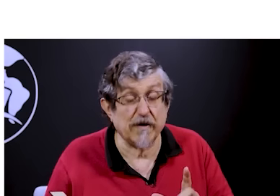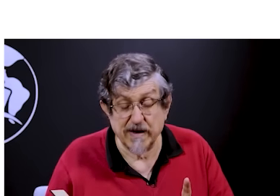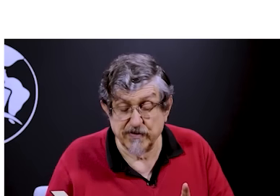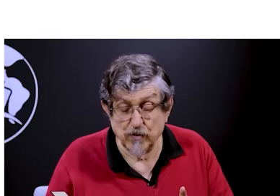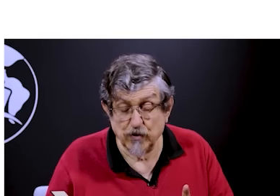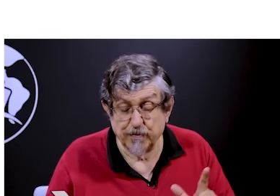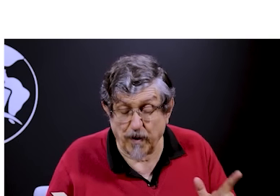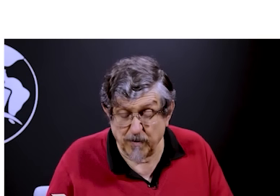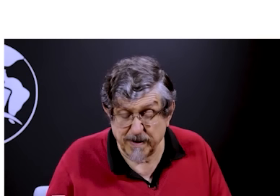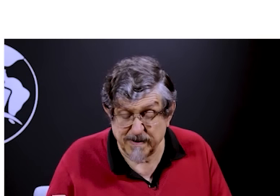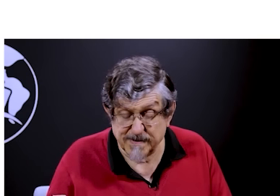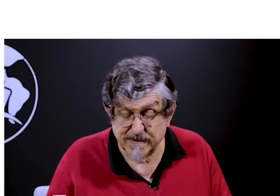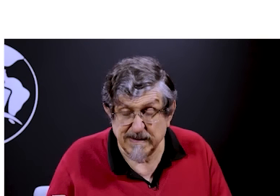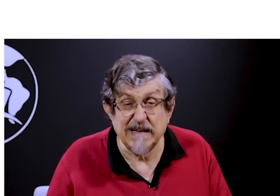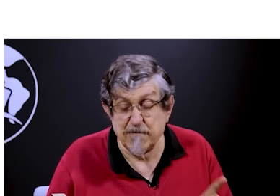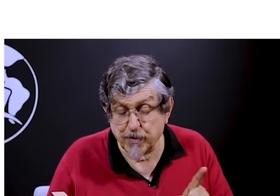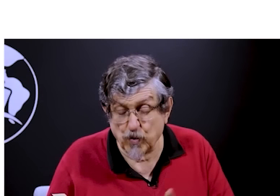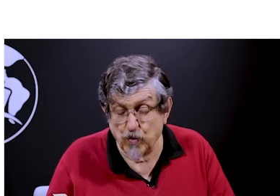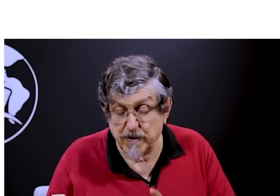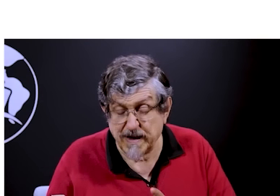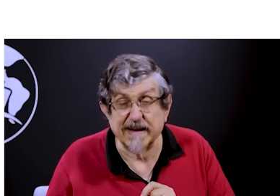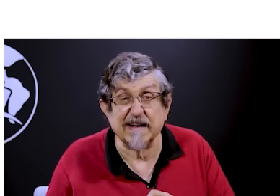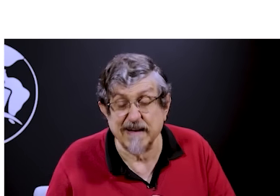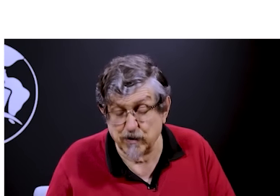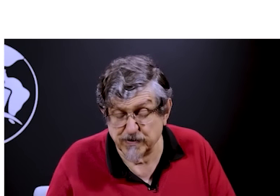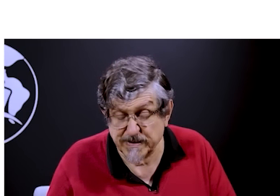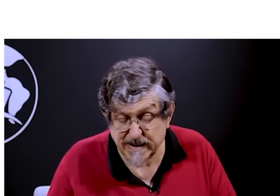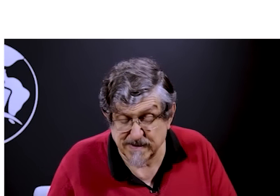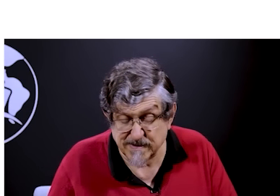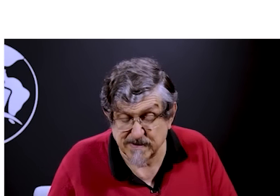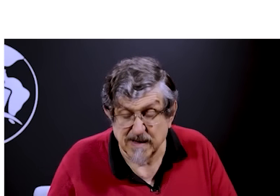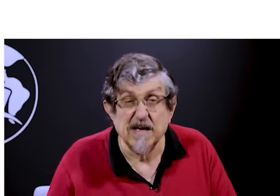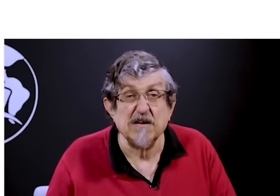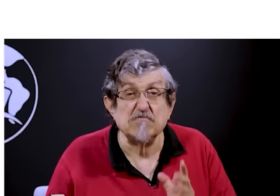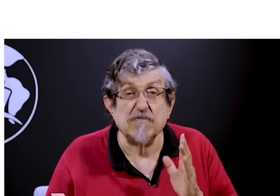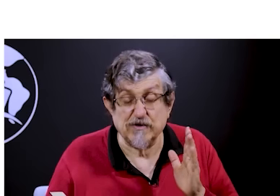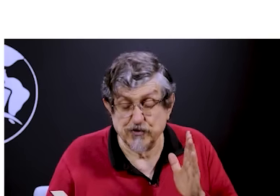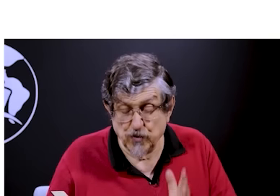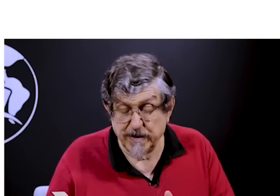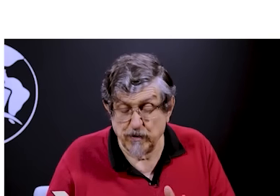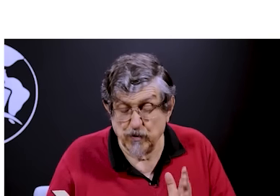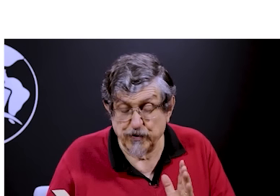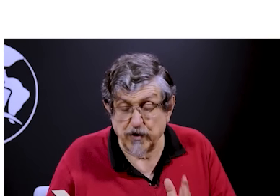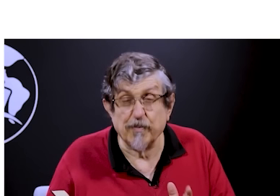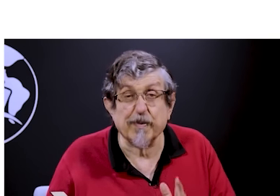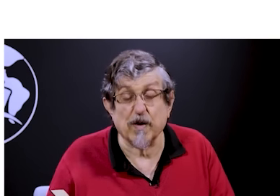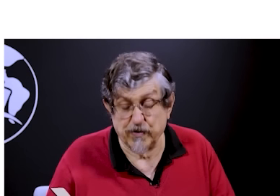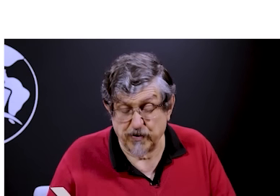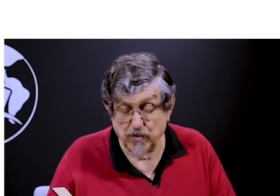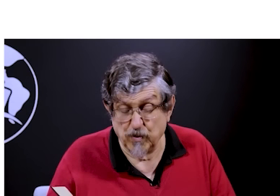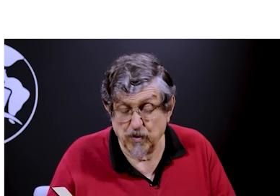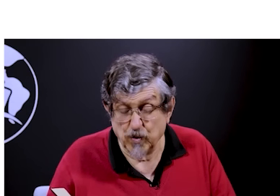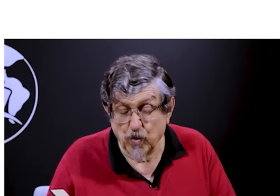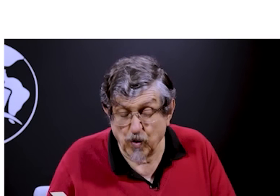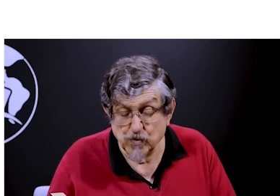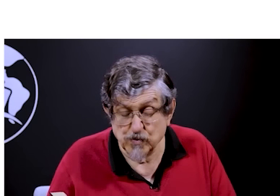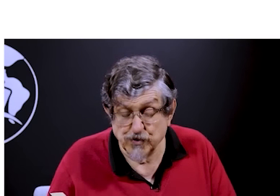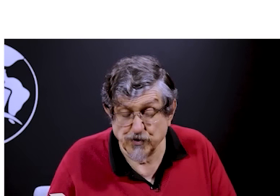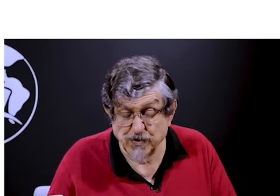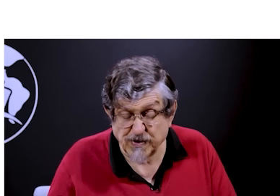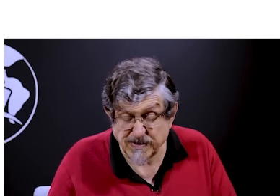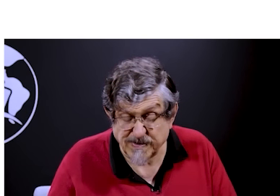não favoreçam os pobres nem procurem agradar os grandes mas julguem o seu próximo